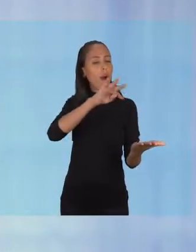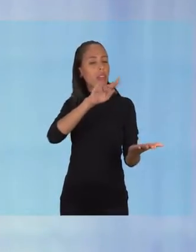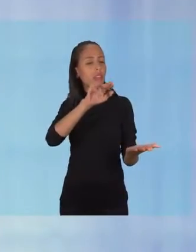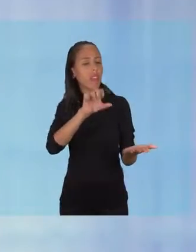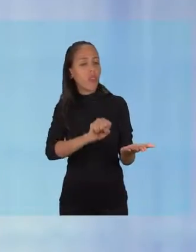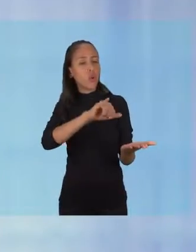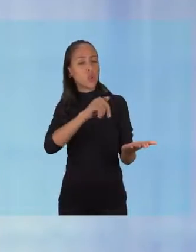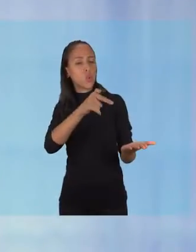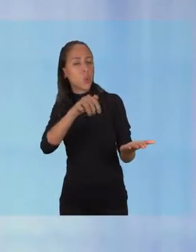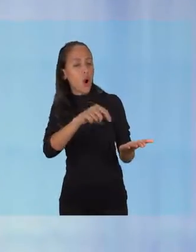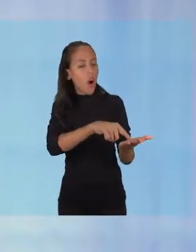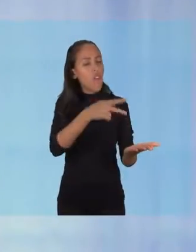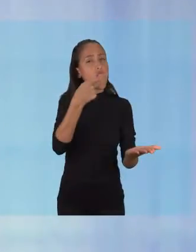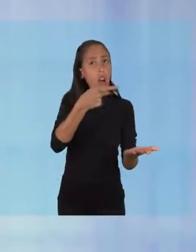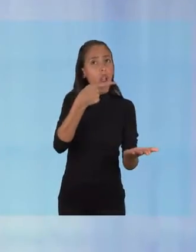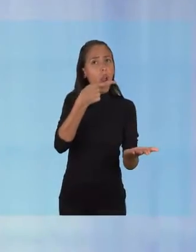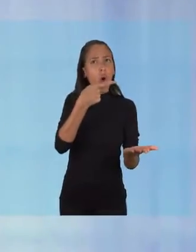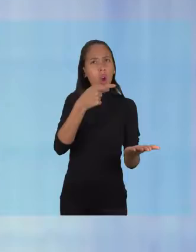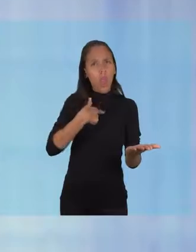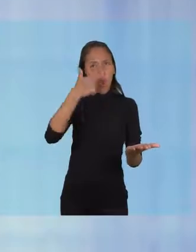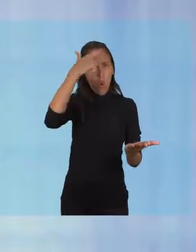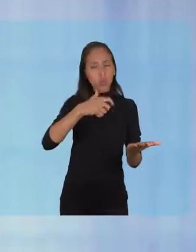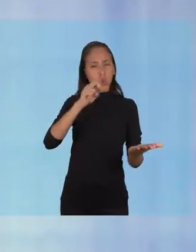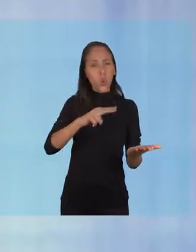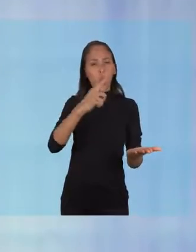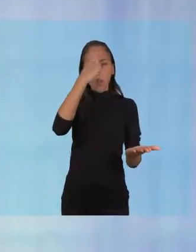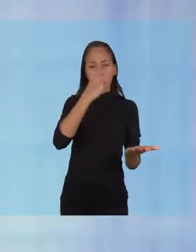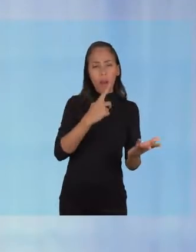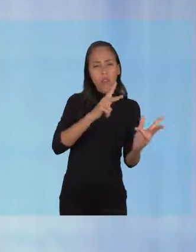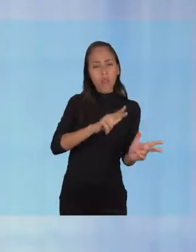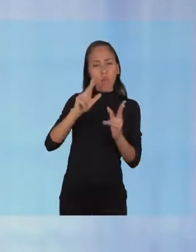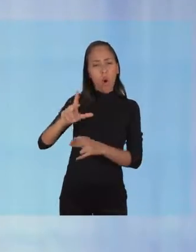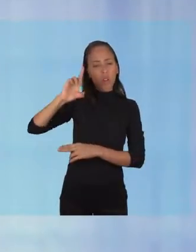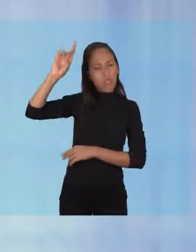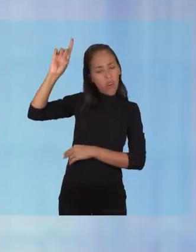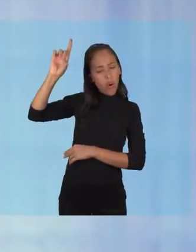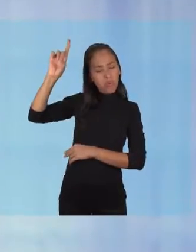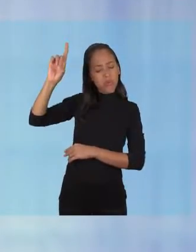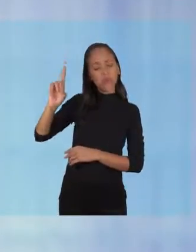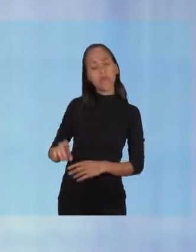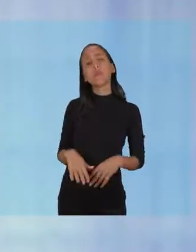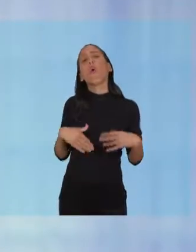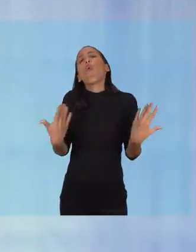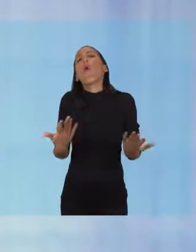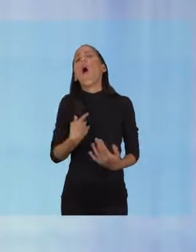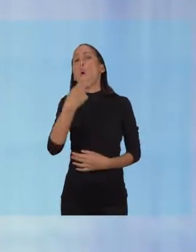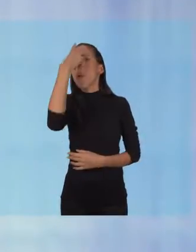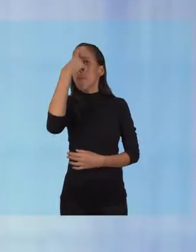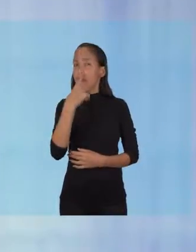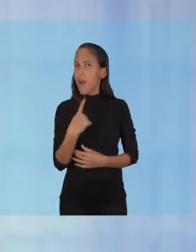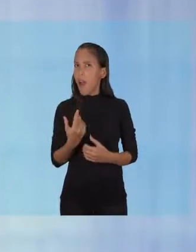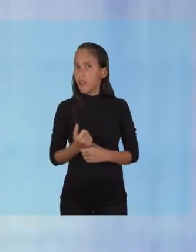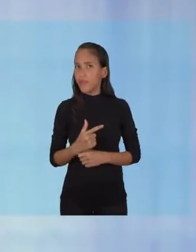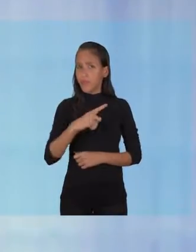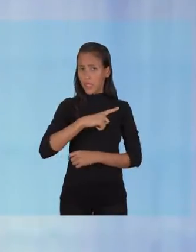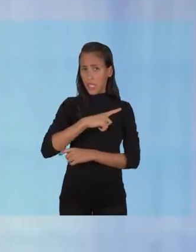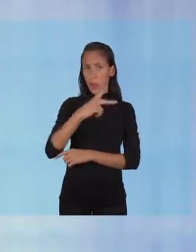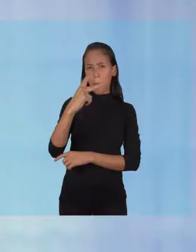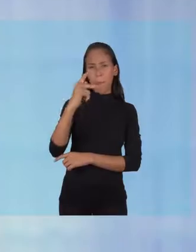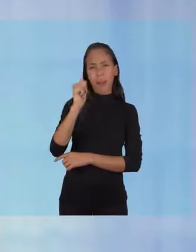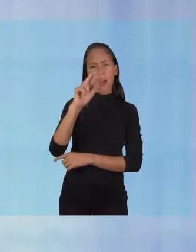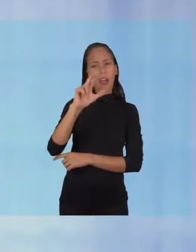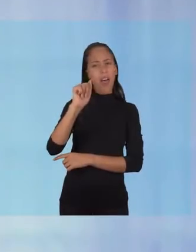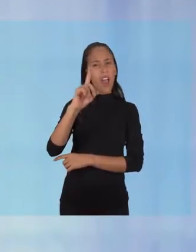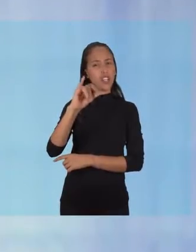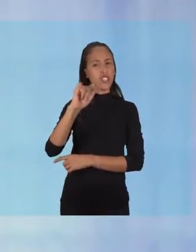imagem e semelhança de Deus, que imagem é essa? Né? Onde está esses paradigmas que vão dizer, olha,